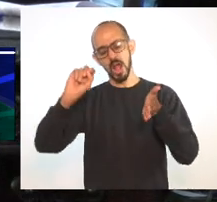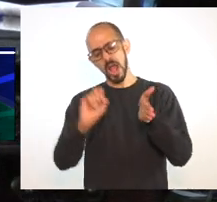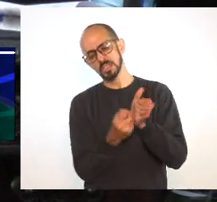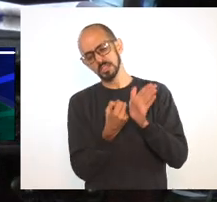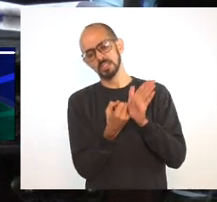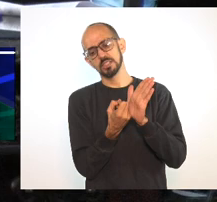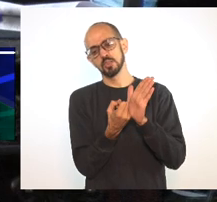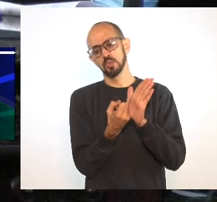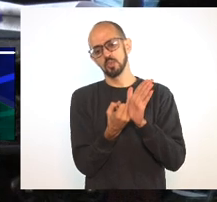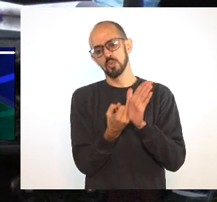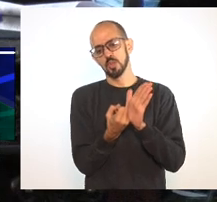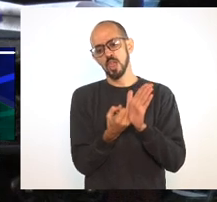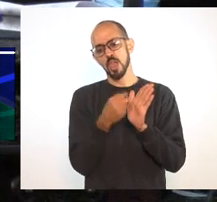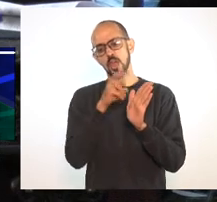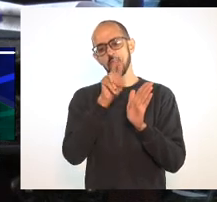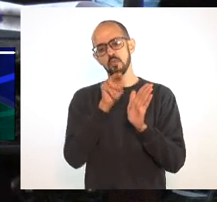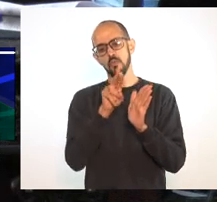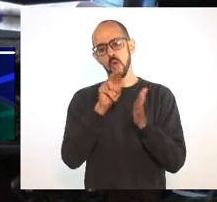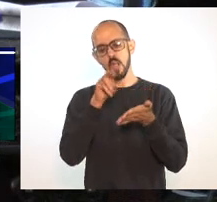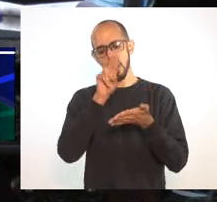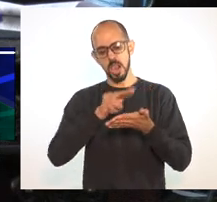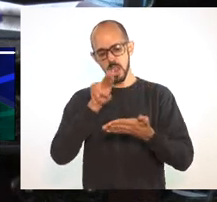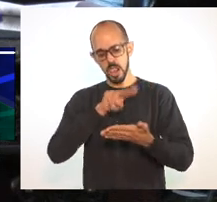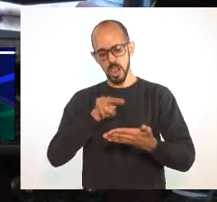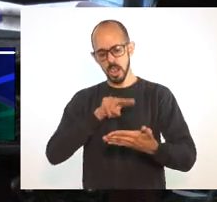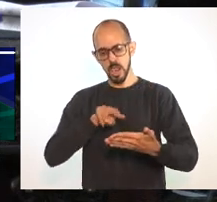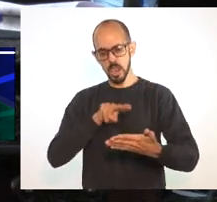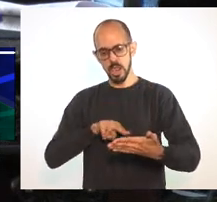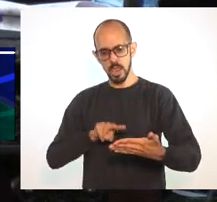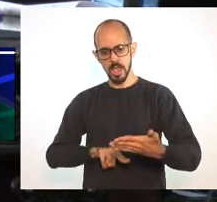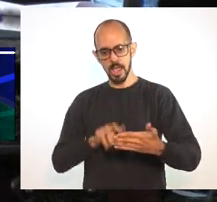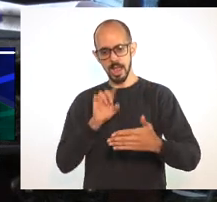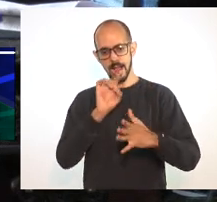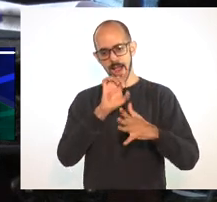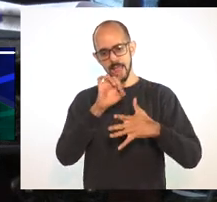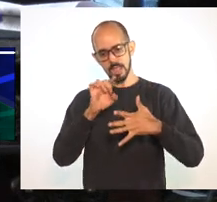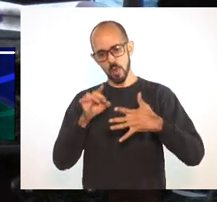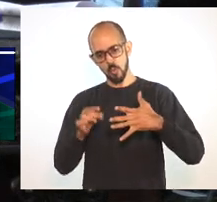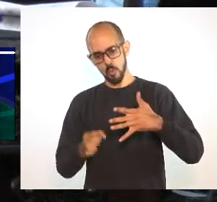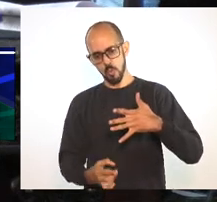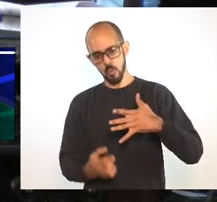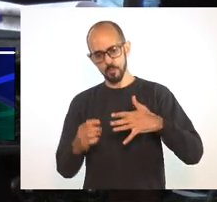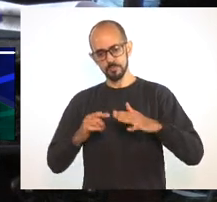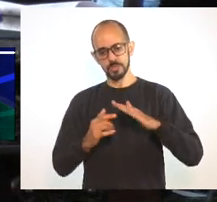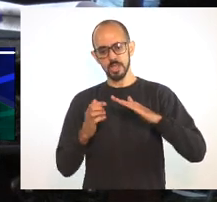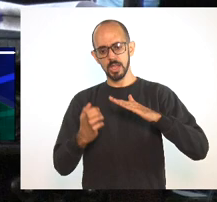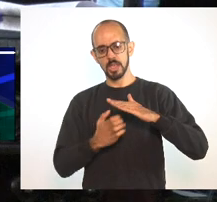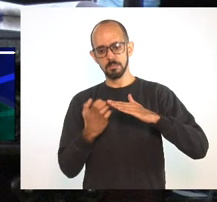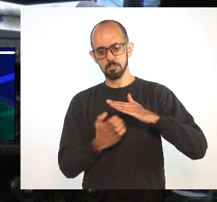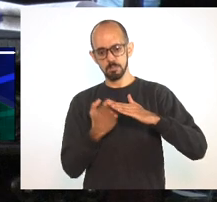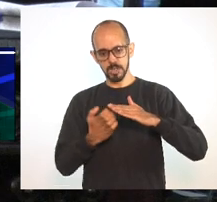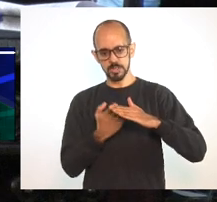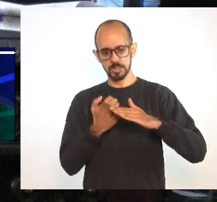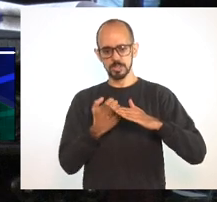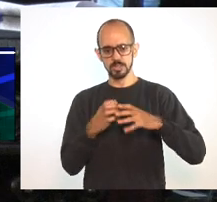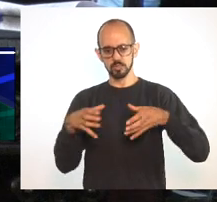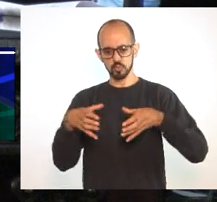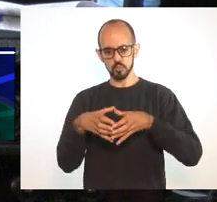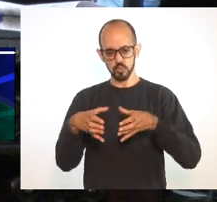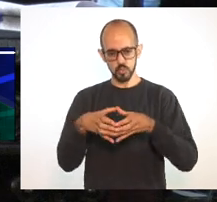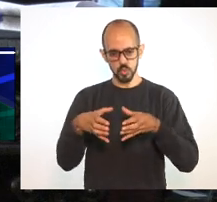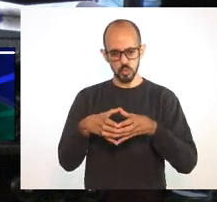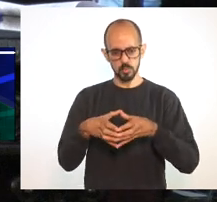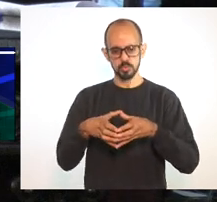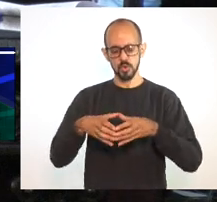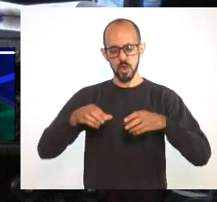Eu vou ler cada um, tá, gente? Relação de entidades, frentes, coletivos,